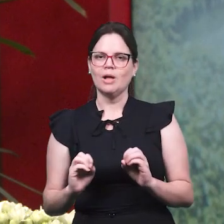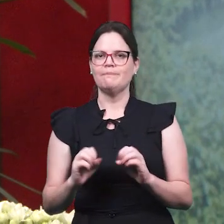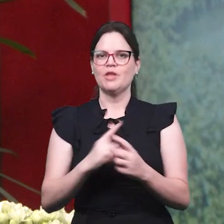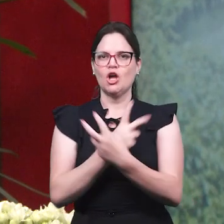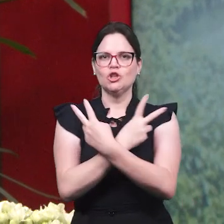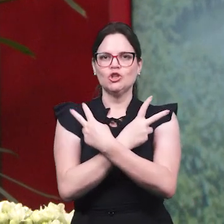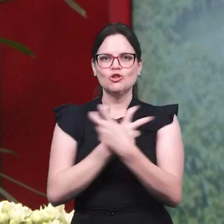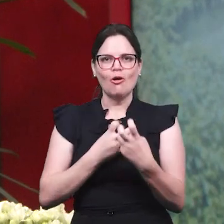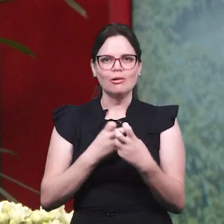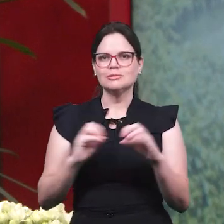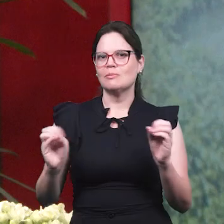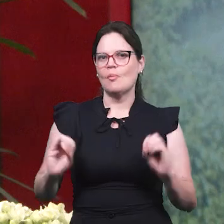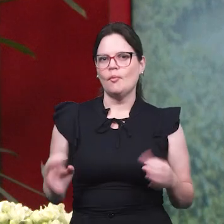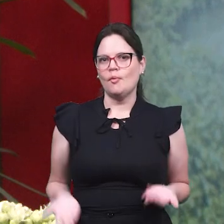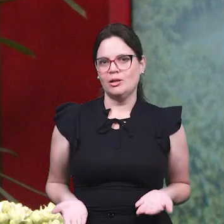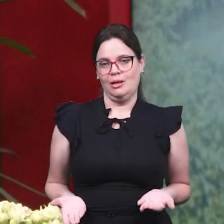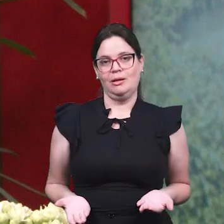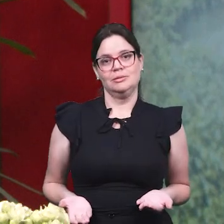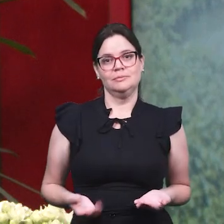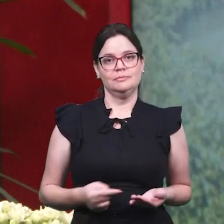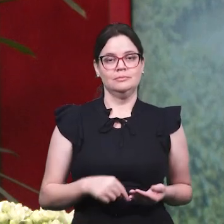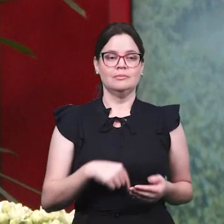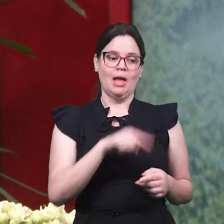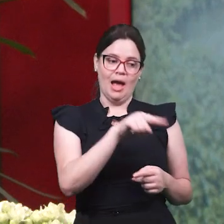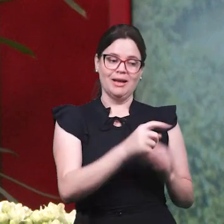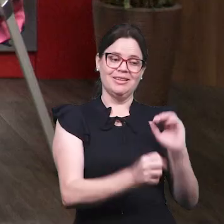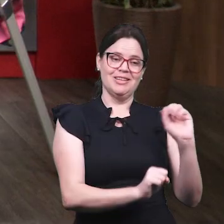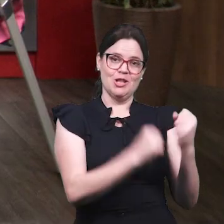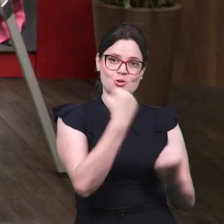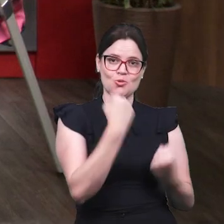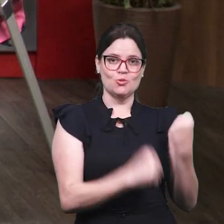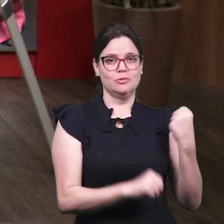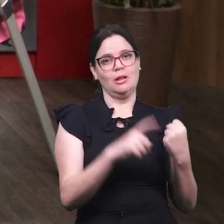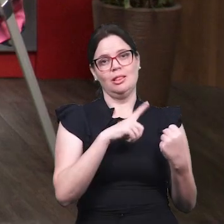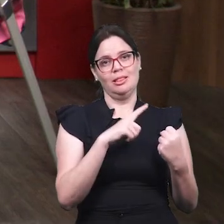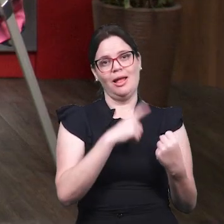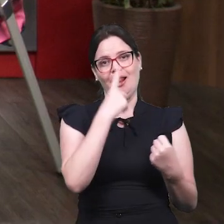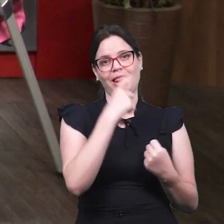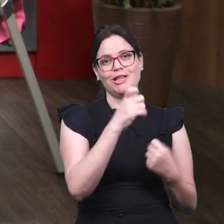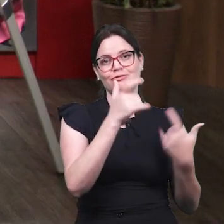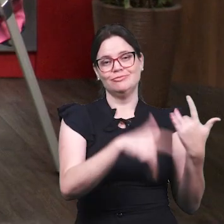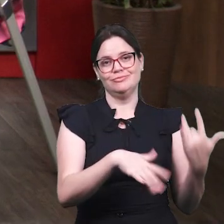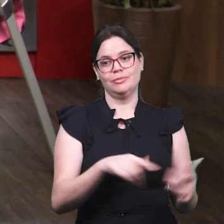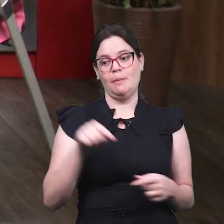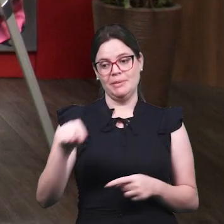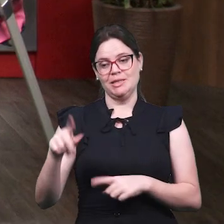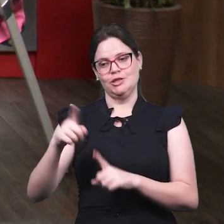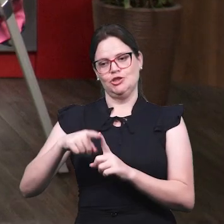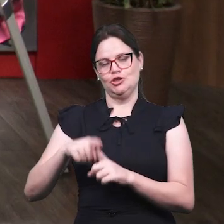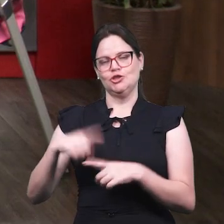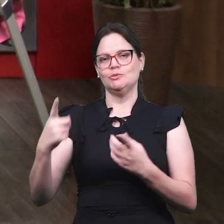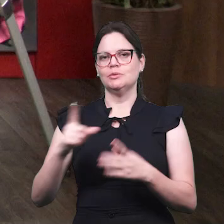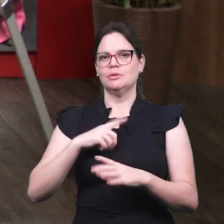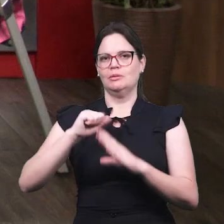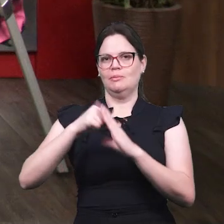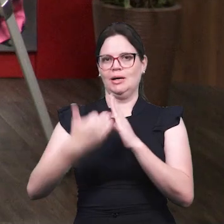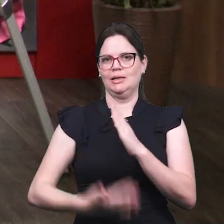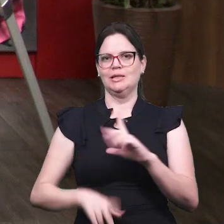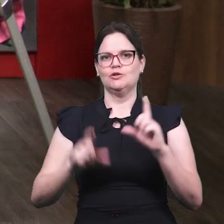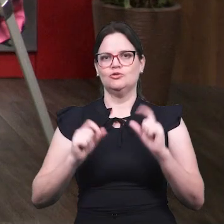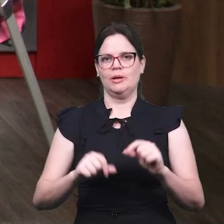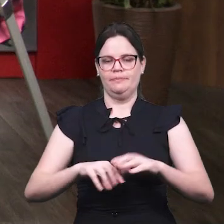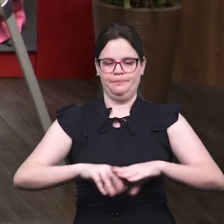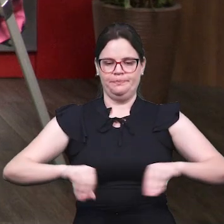para o ambiente. E esses tipos de materiais, eles têm duas propriedades importantes. Uma é de